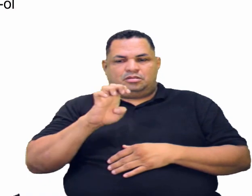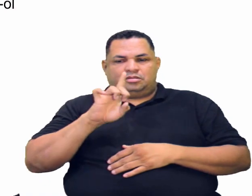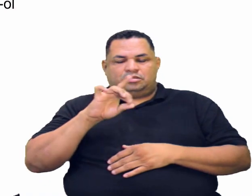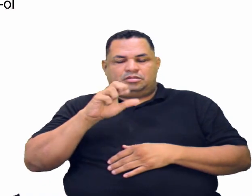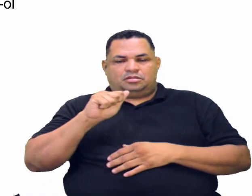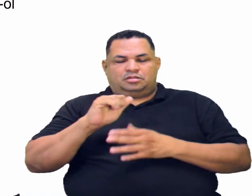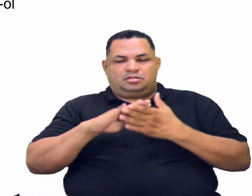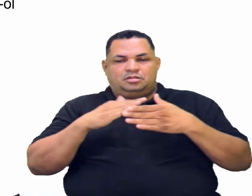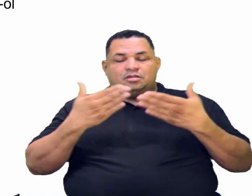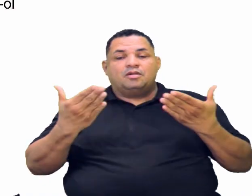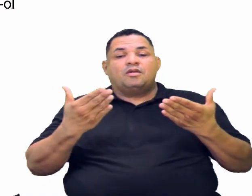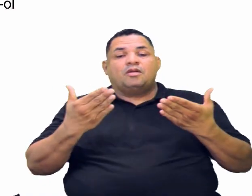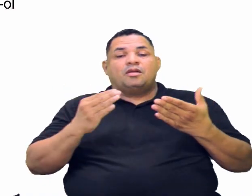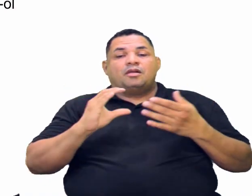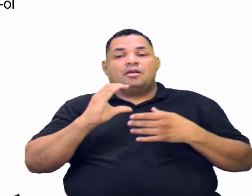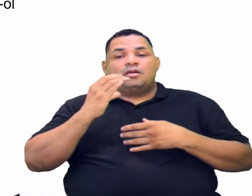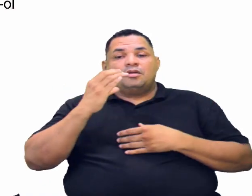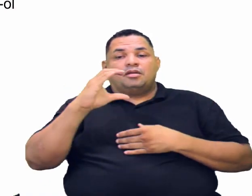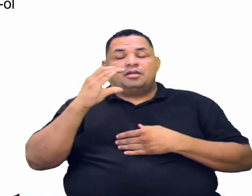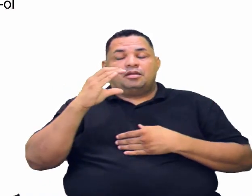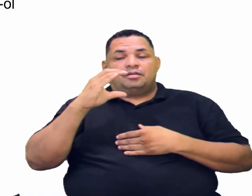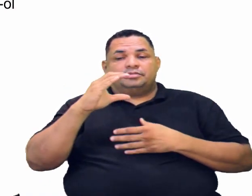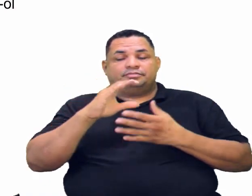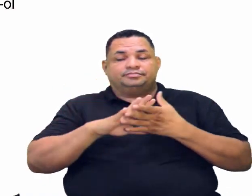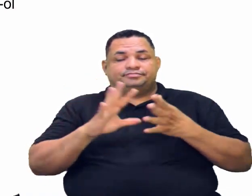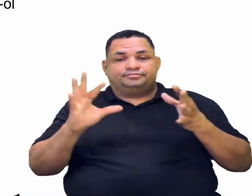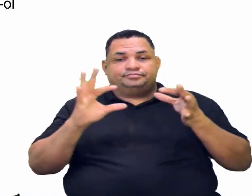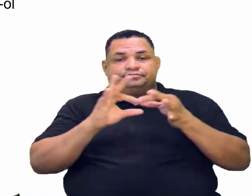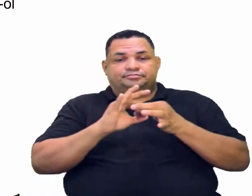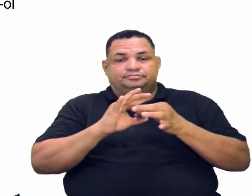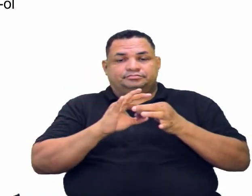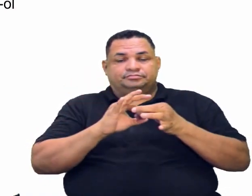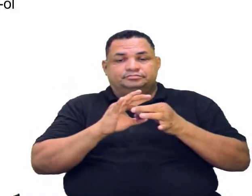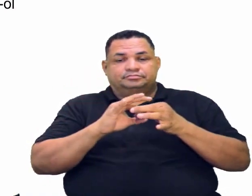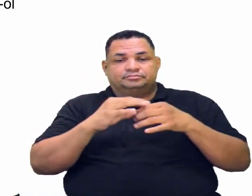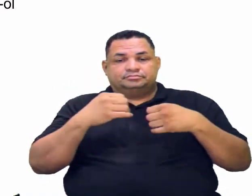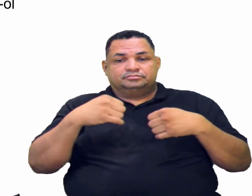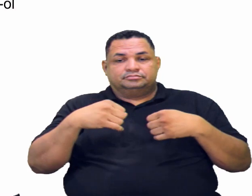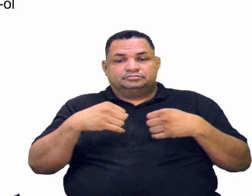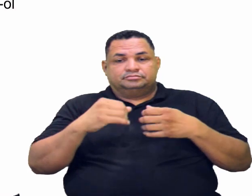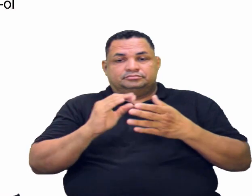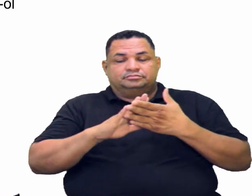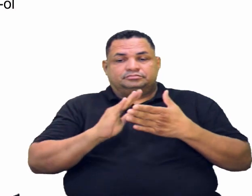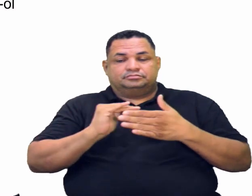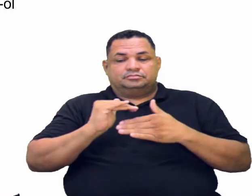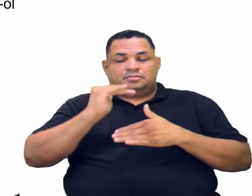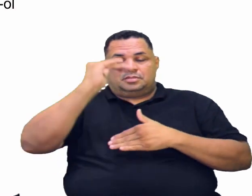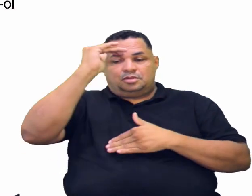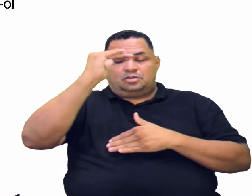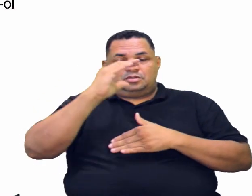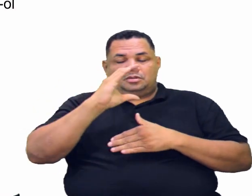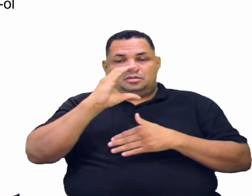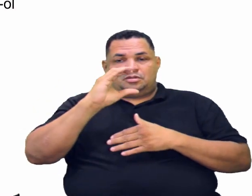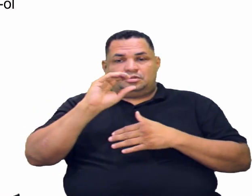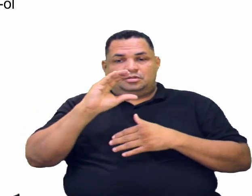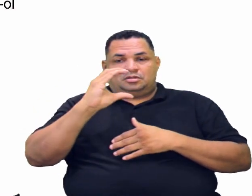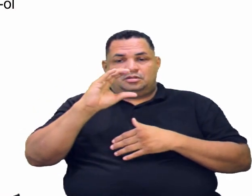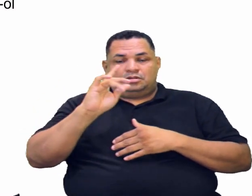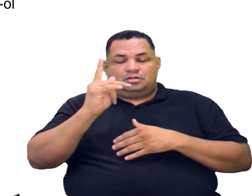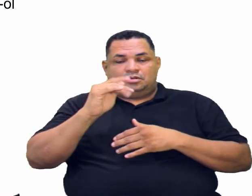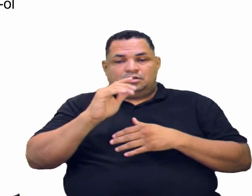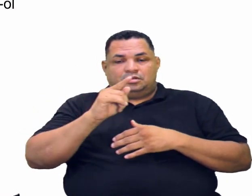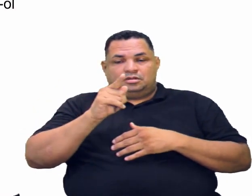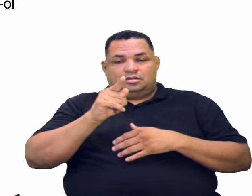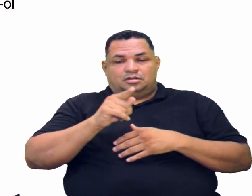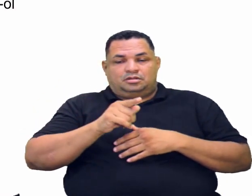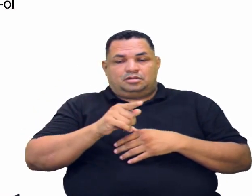Como esse nosso carbono aqui, ó, se ligou a ele, e para esse lado ele já tinha um outro carbono, faz com que esse